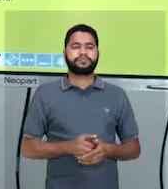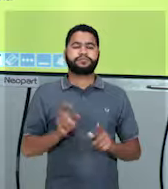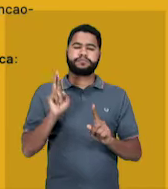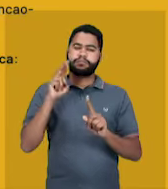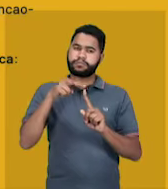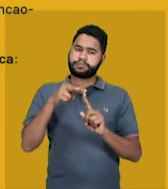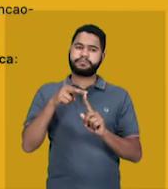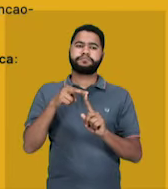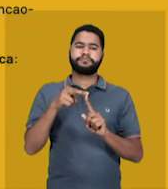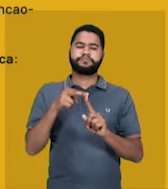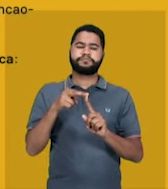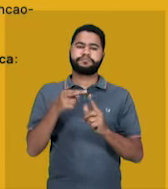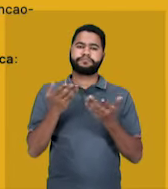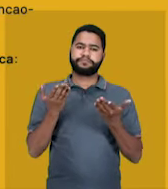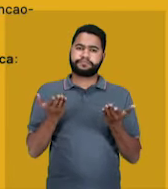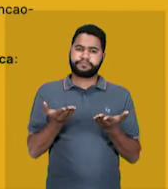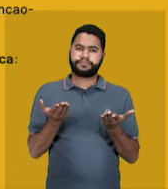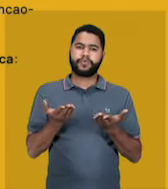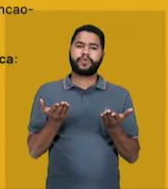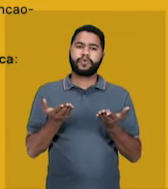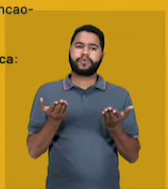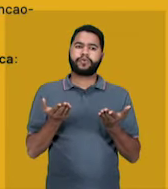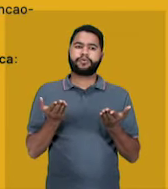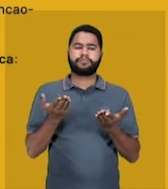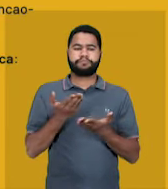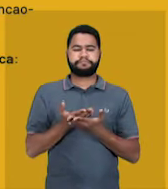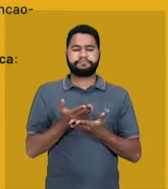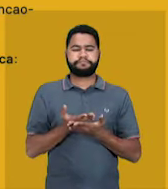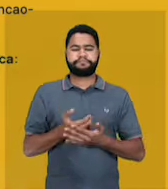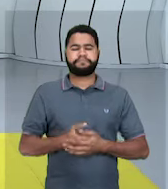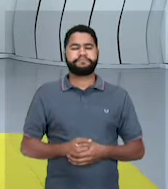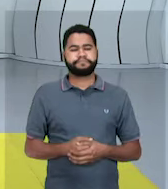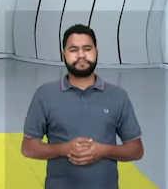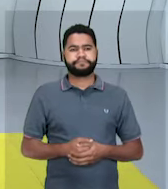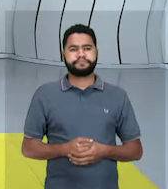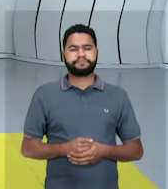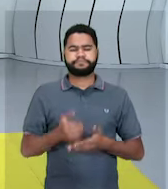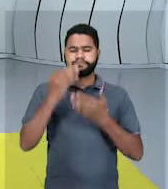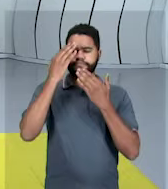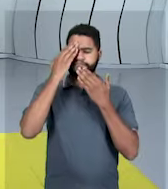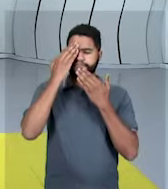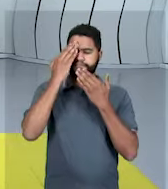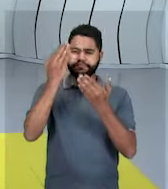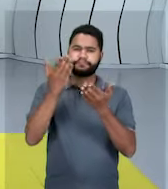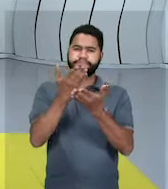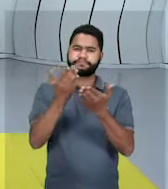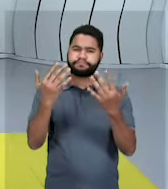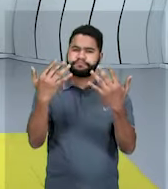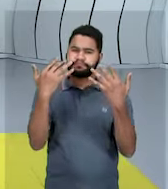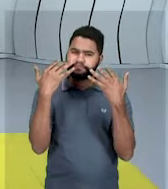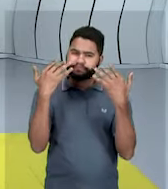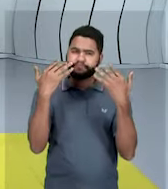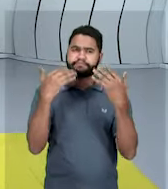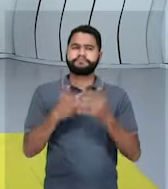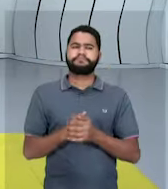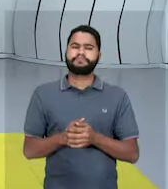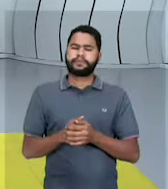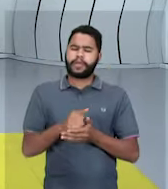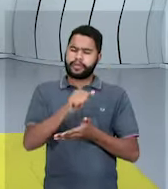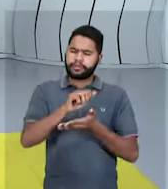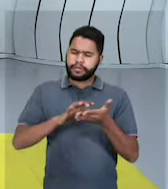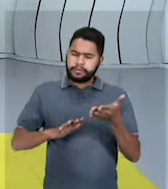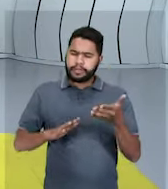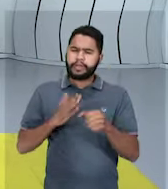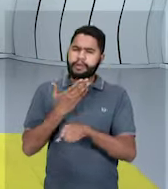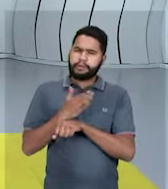e essas são nossas referências bibliográficas da nossa aula de hoje. Eu agradeço pela sua atenção, faça as atividades,